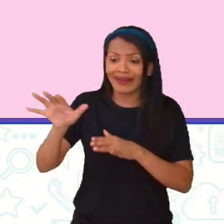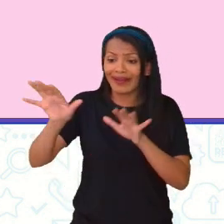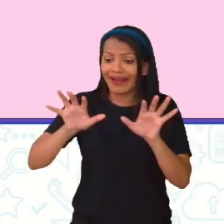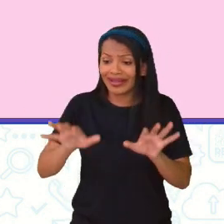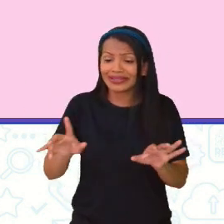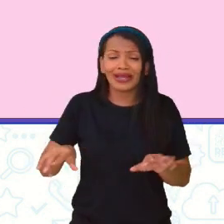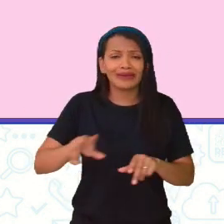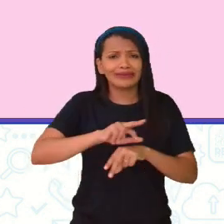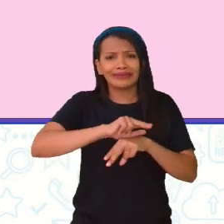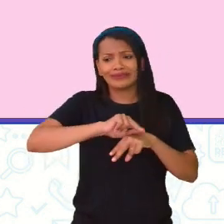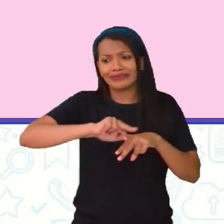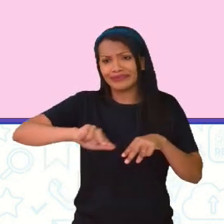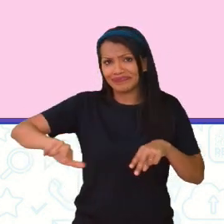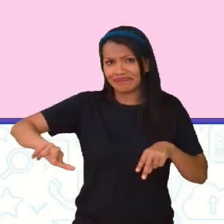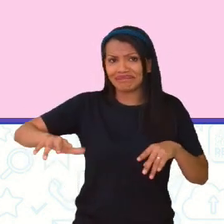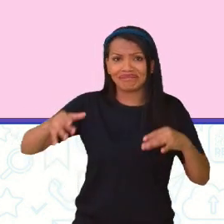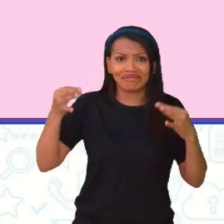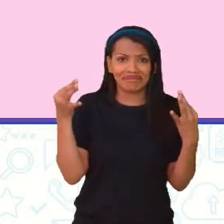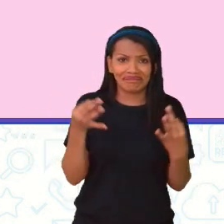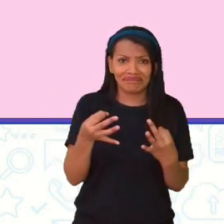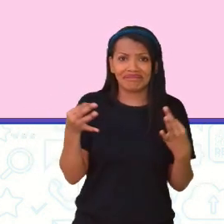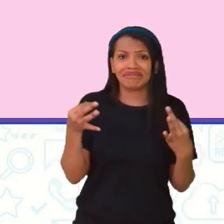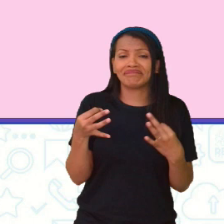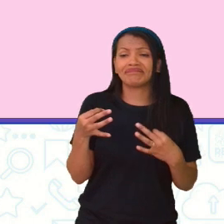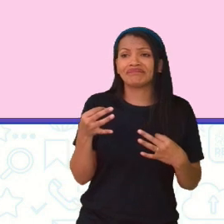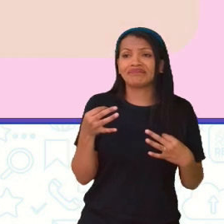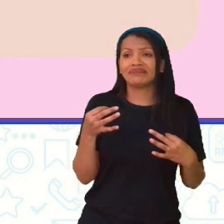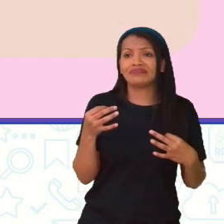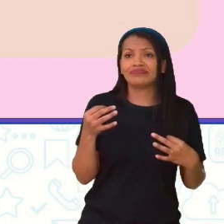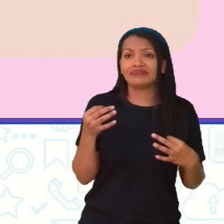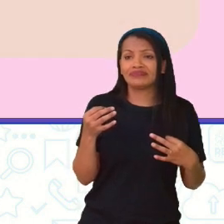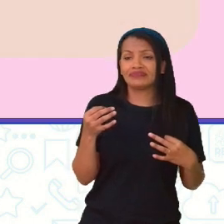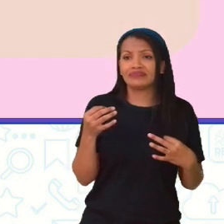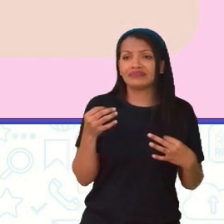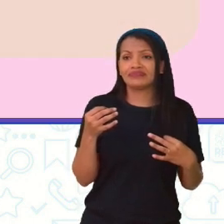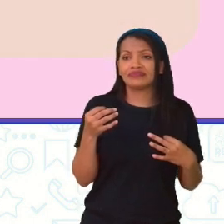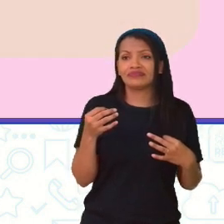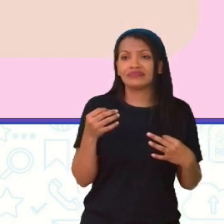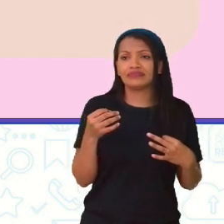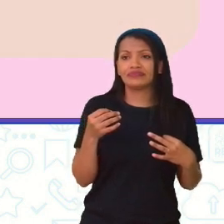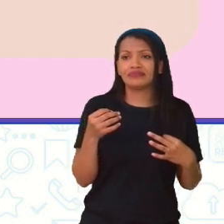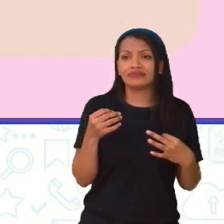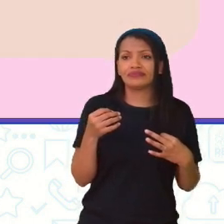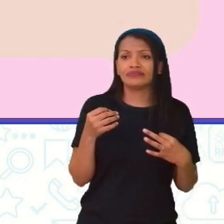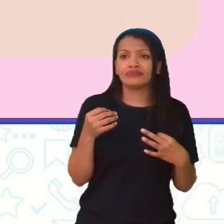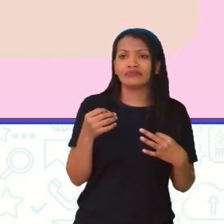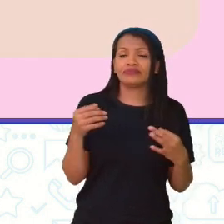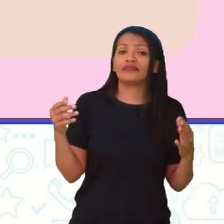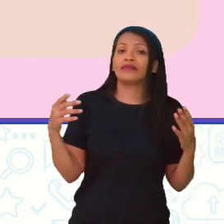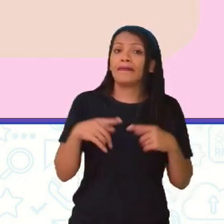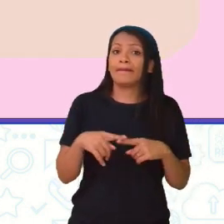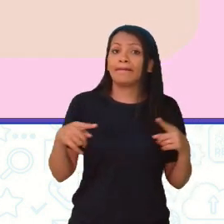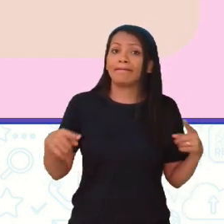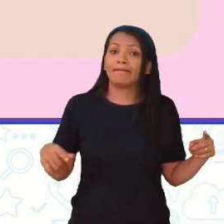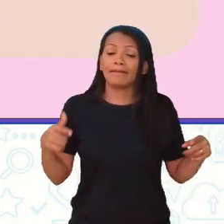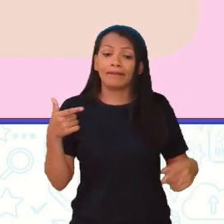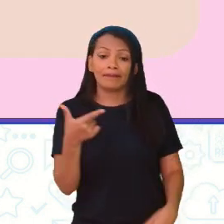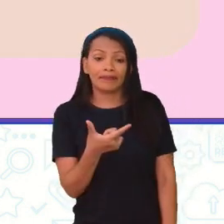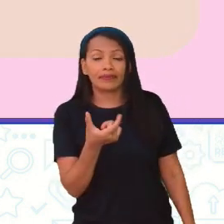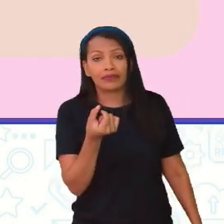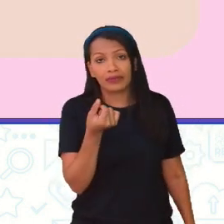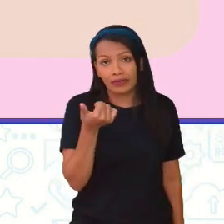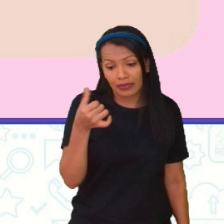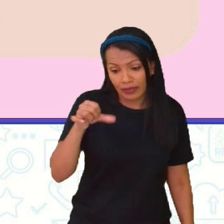a diversidade é incrível. Bom, mas passando para 2019, vocês